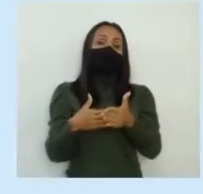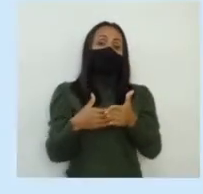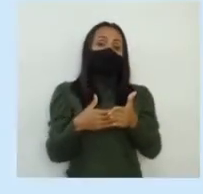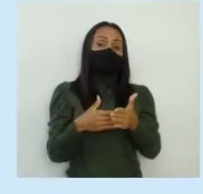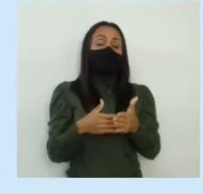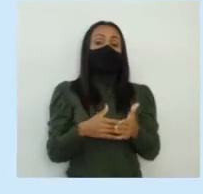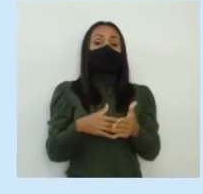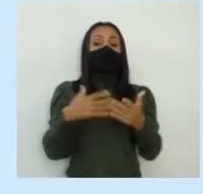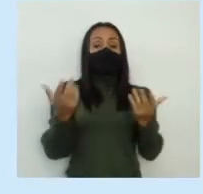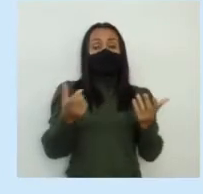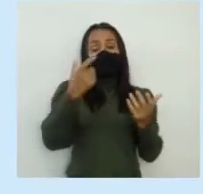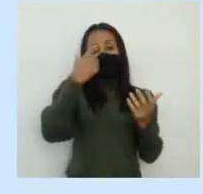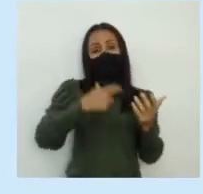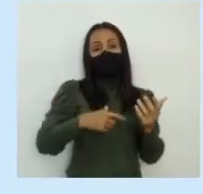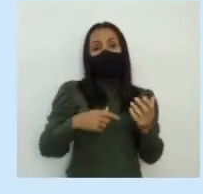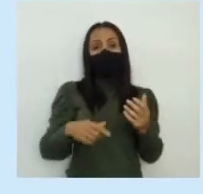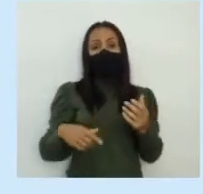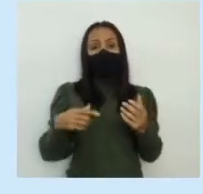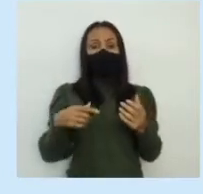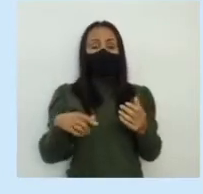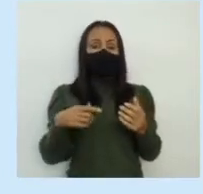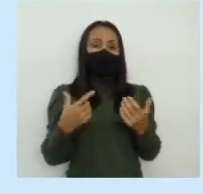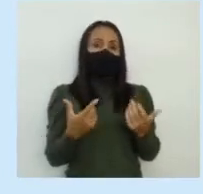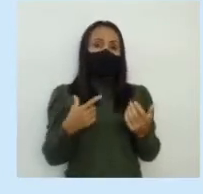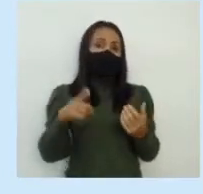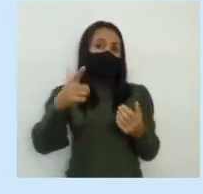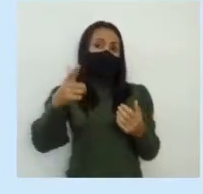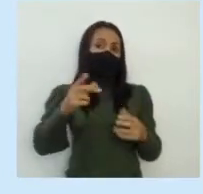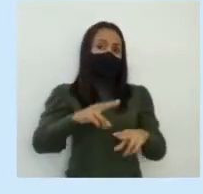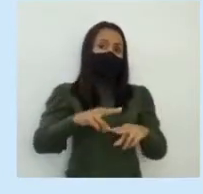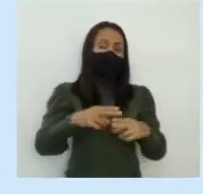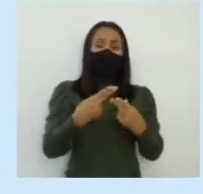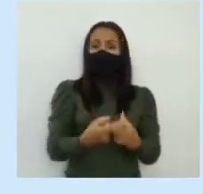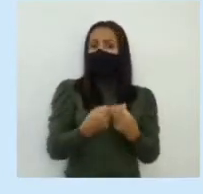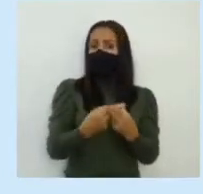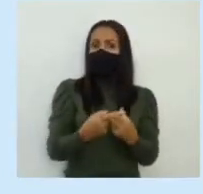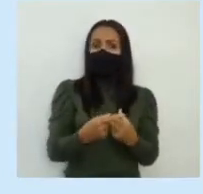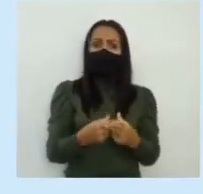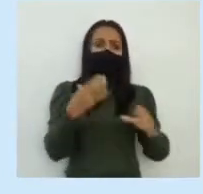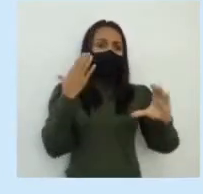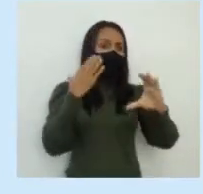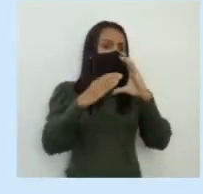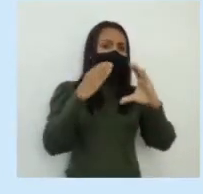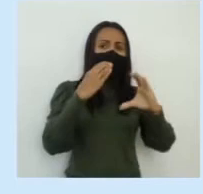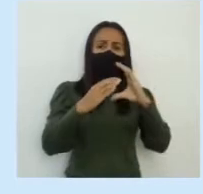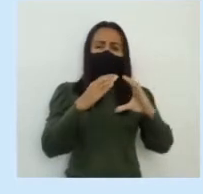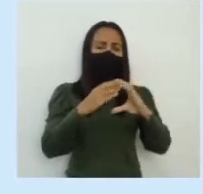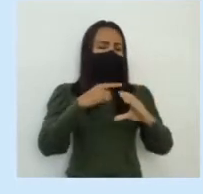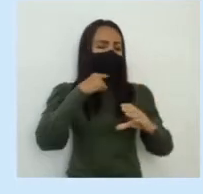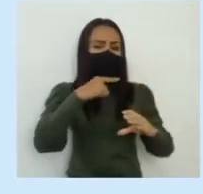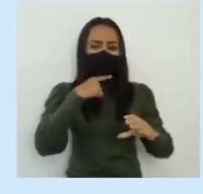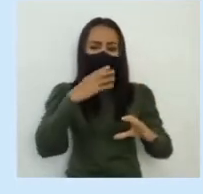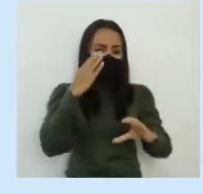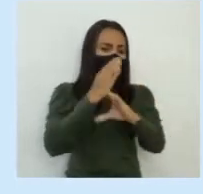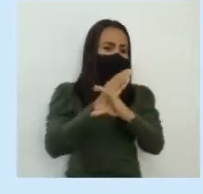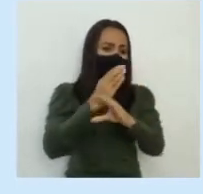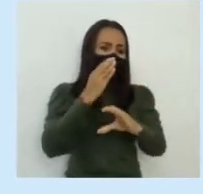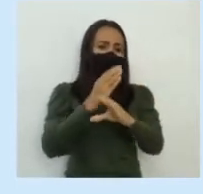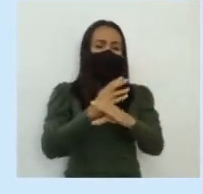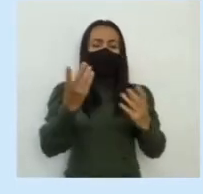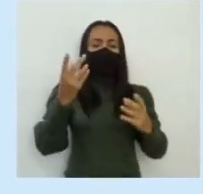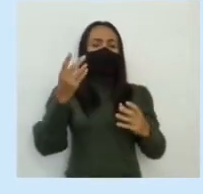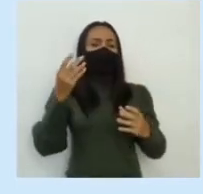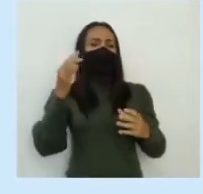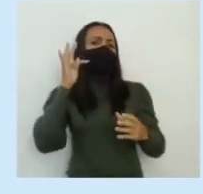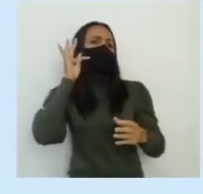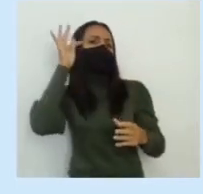emissor ele tem aquela certa impaciência, ele não consegue se comunicar bem, ou ele tem uma timidez, né, que é bastante normal,